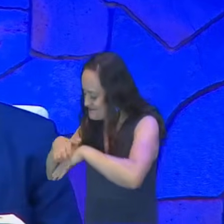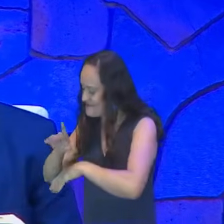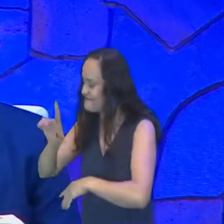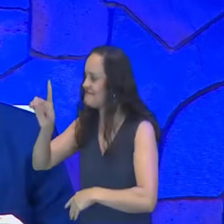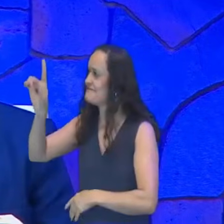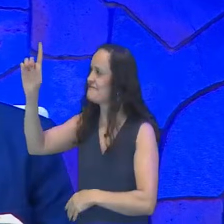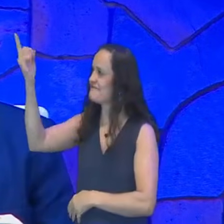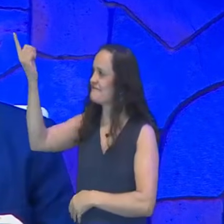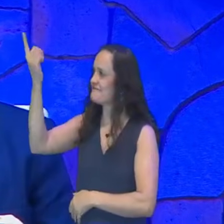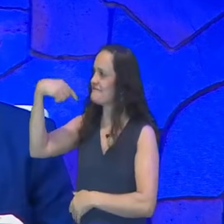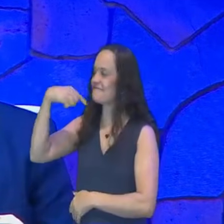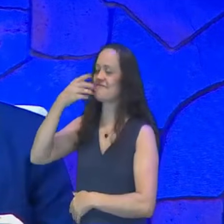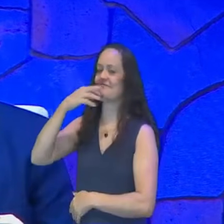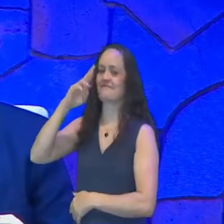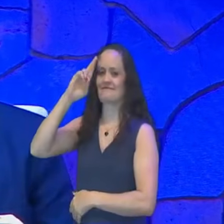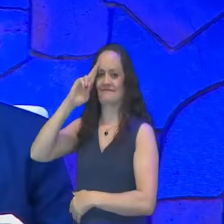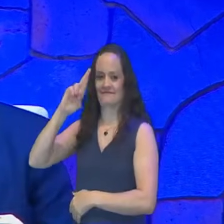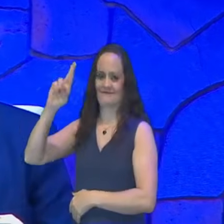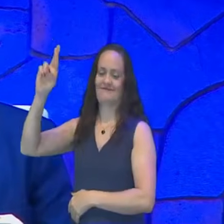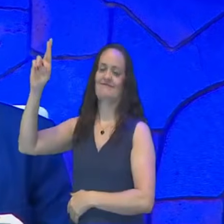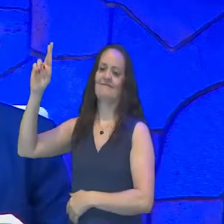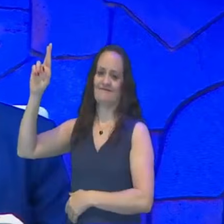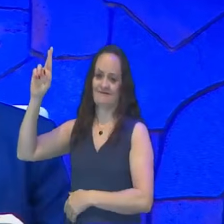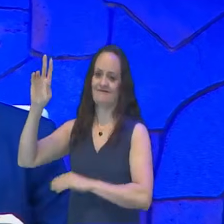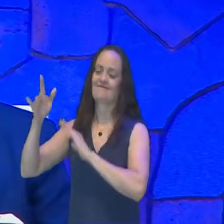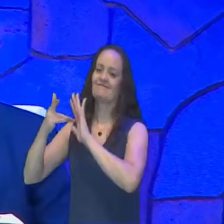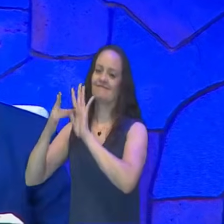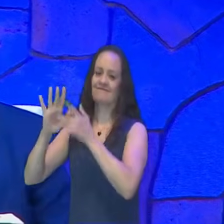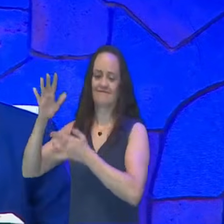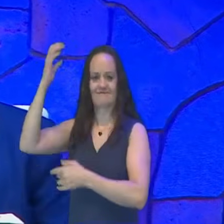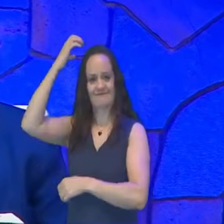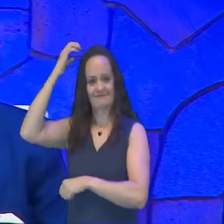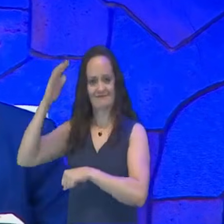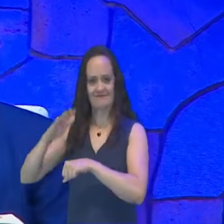lealdade absoluta ao Rei Jesus.